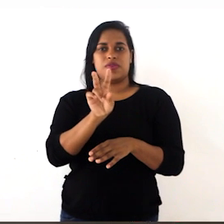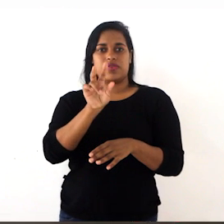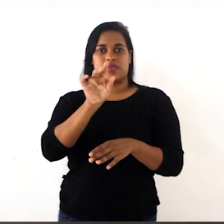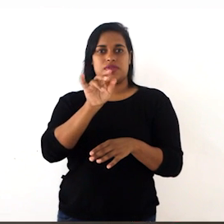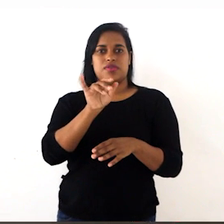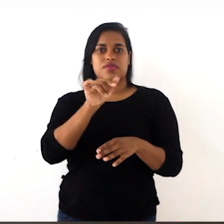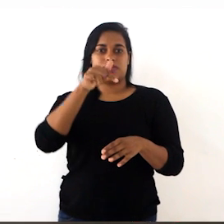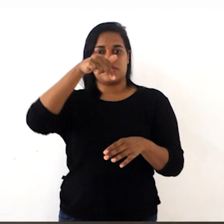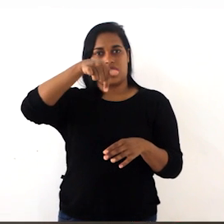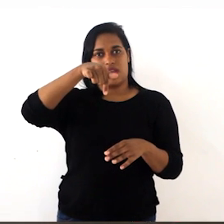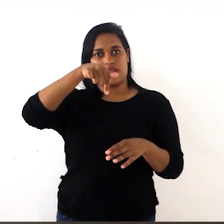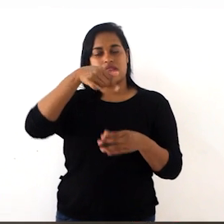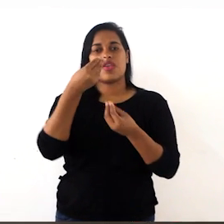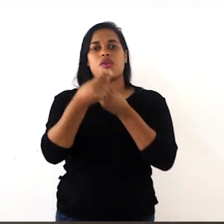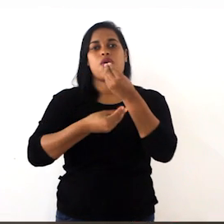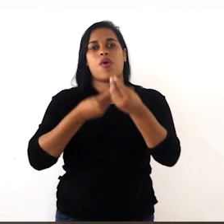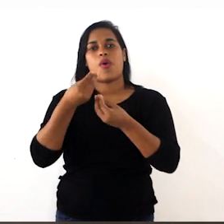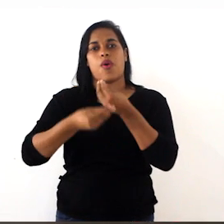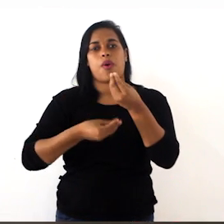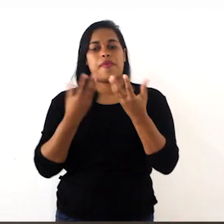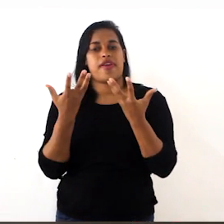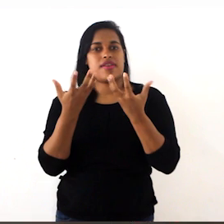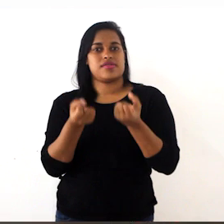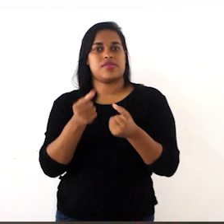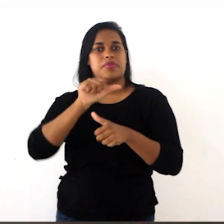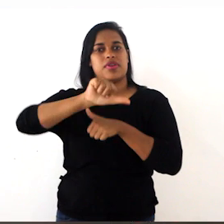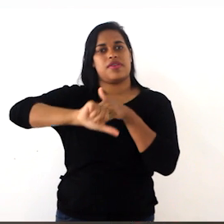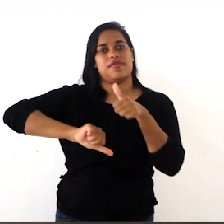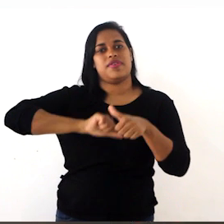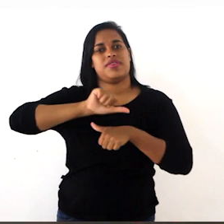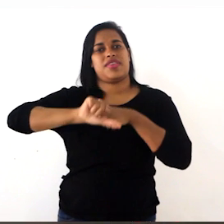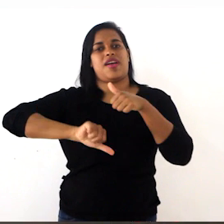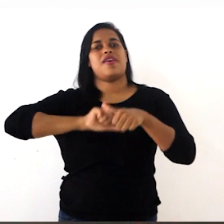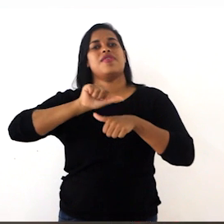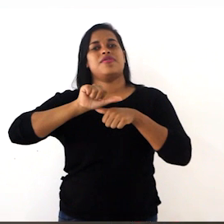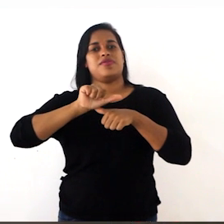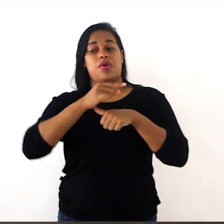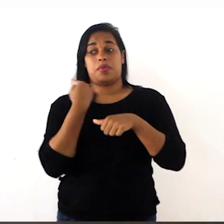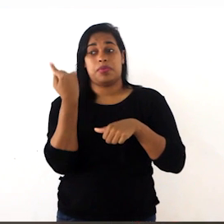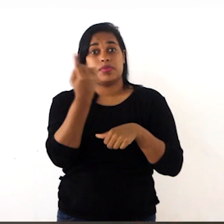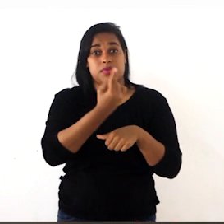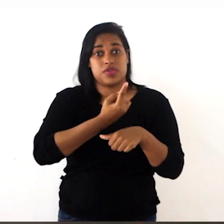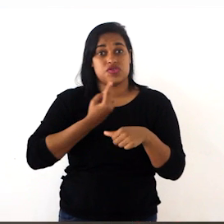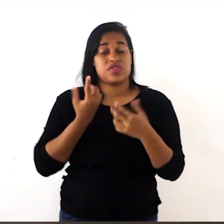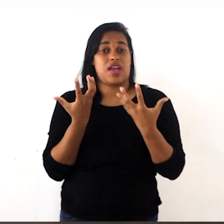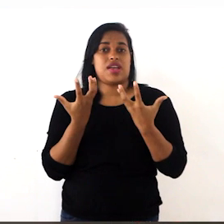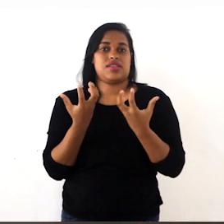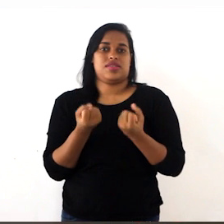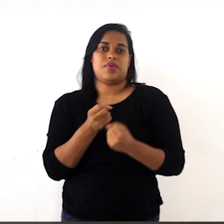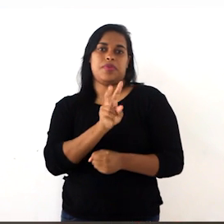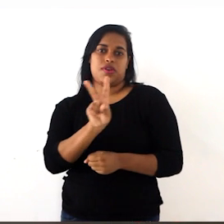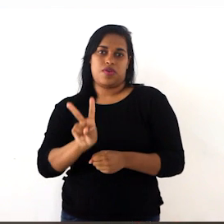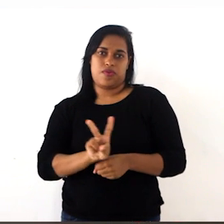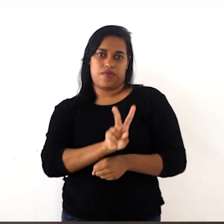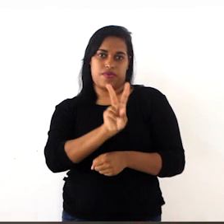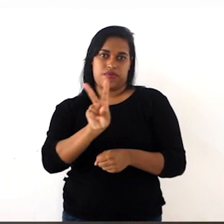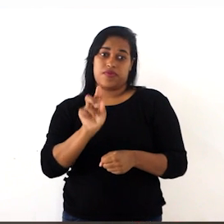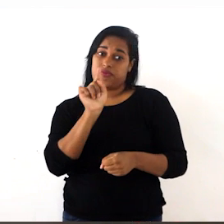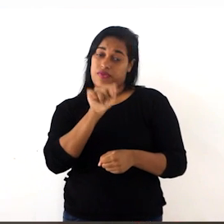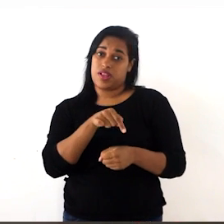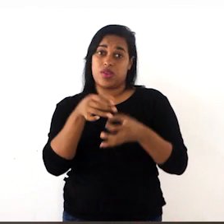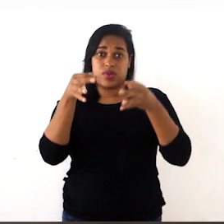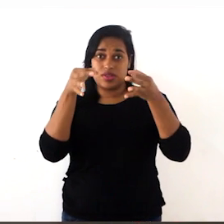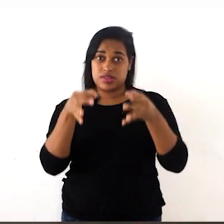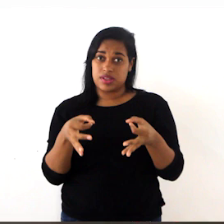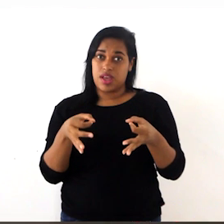isSet, e como argumento ela vai receber a variável. A variável, para a gente receber o valor do